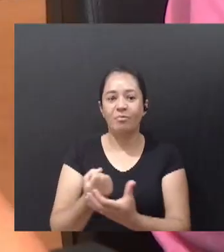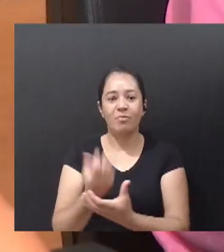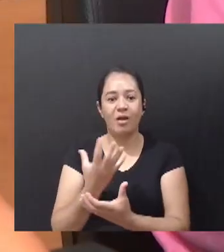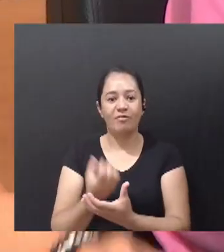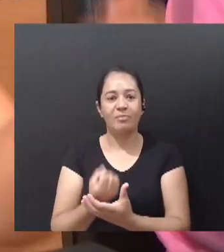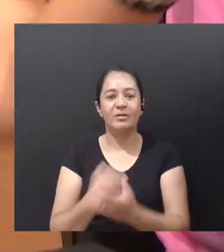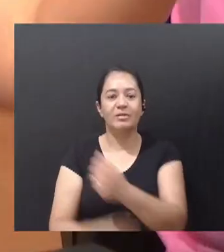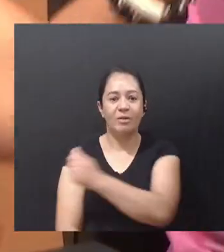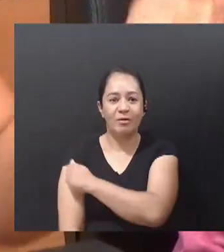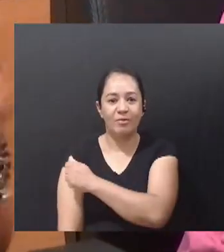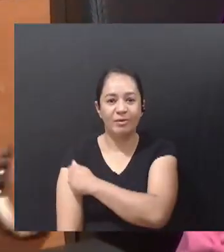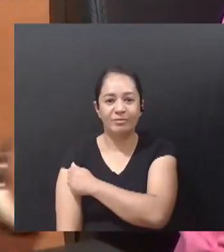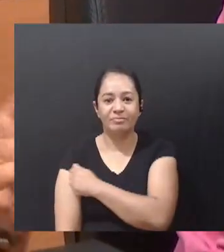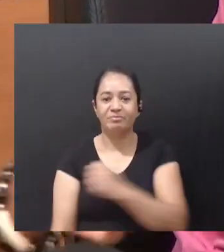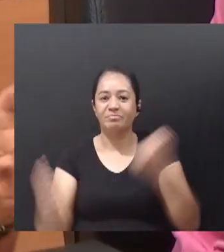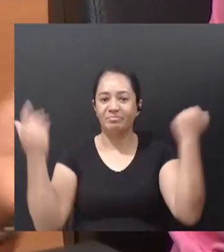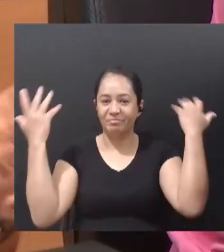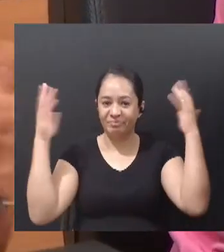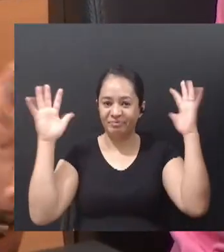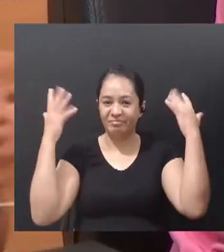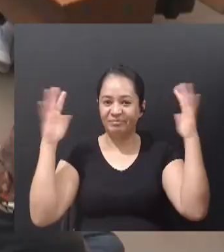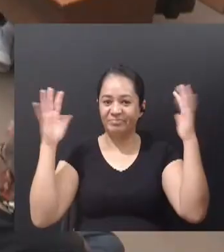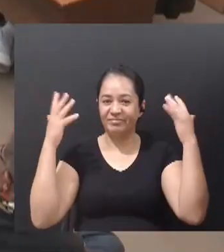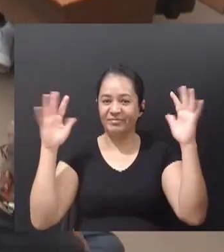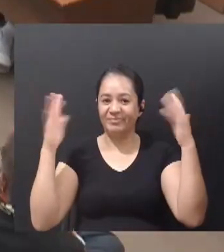uma salva de palmas para o Wagner.